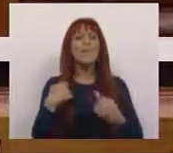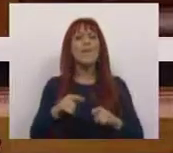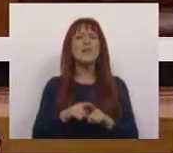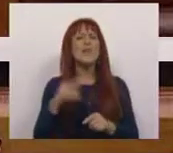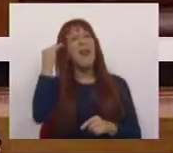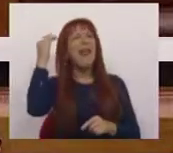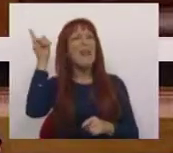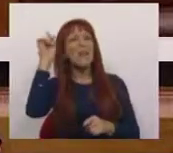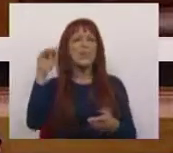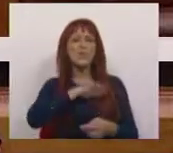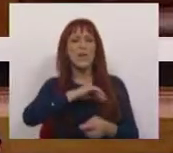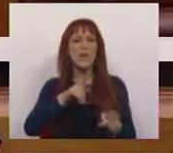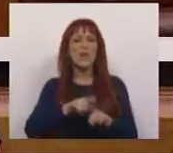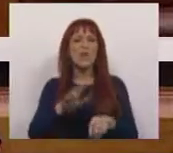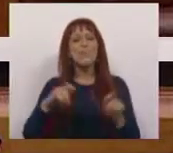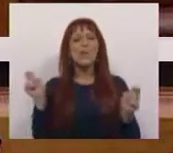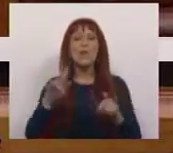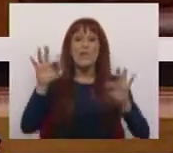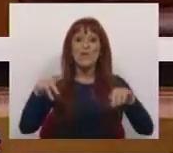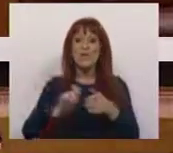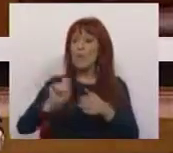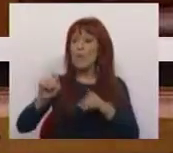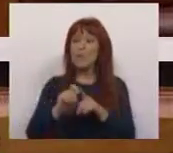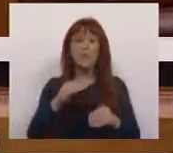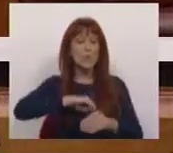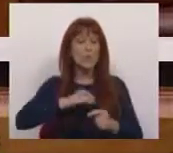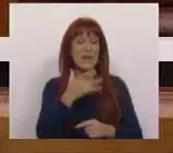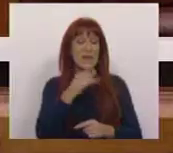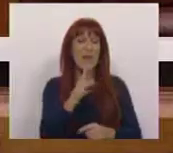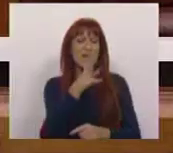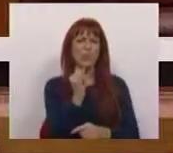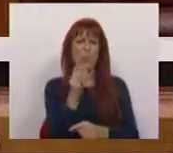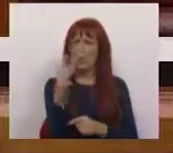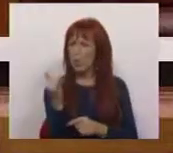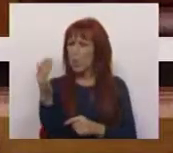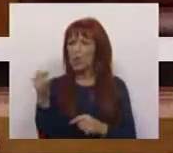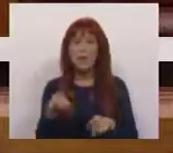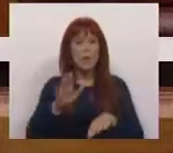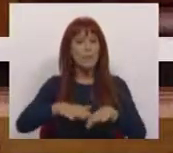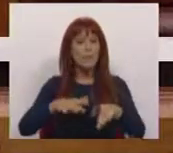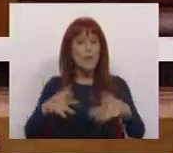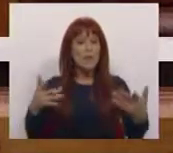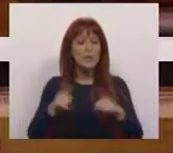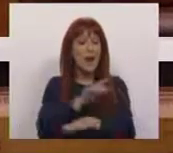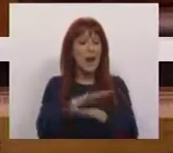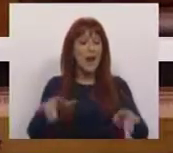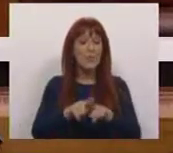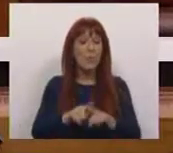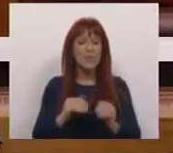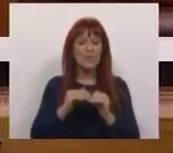de ficcionar os salários, promovendo o fim do pagamento do subsídio de Natal em duodécimos, e o facto de acabar